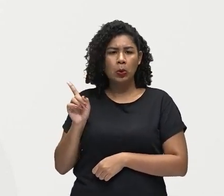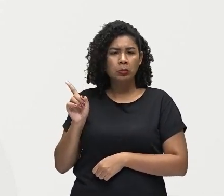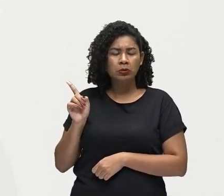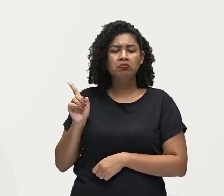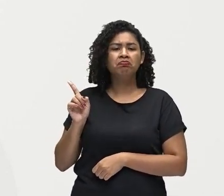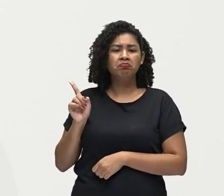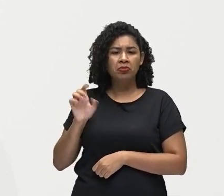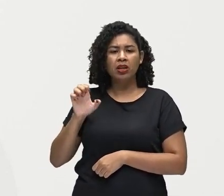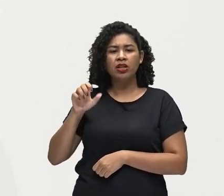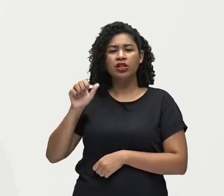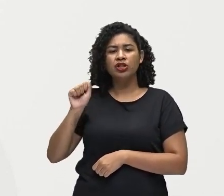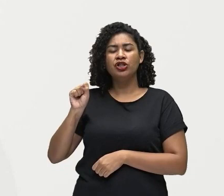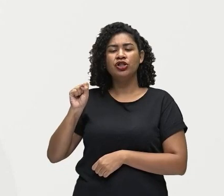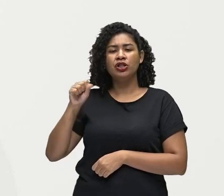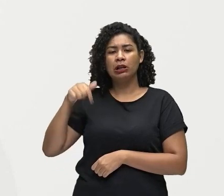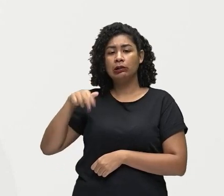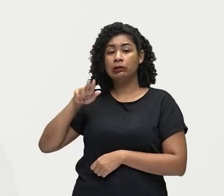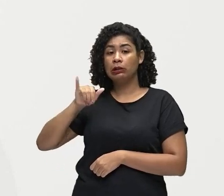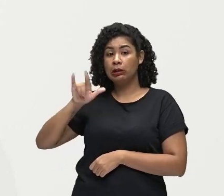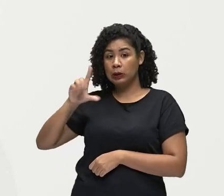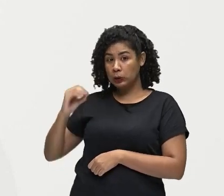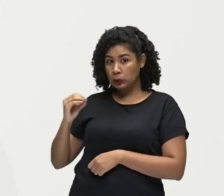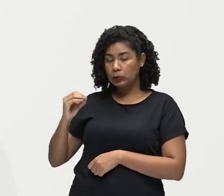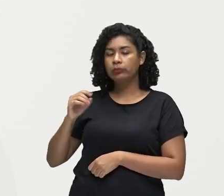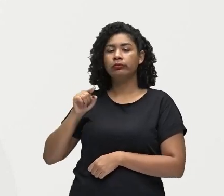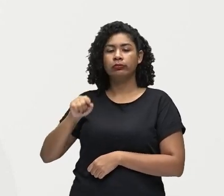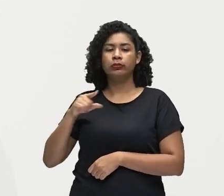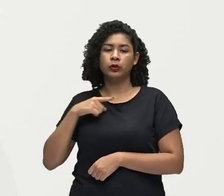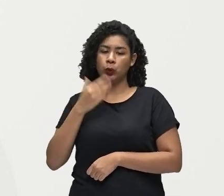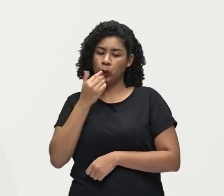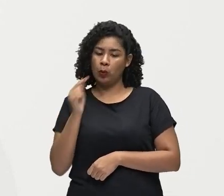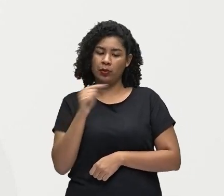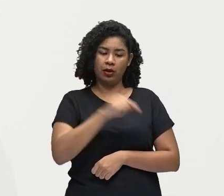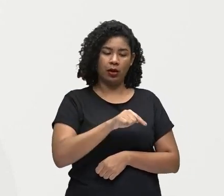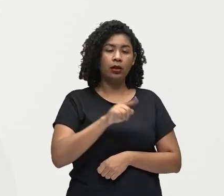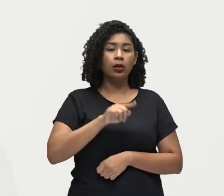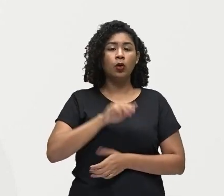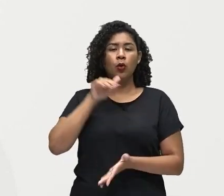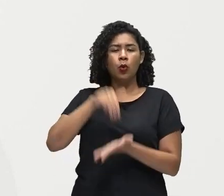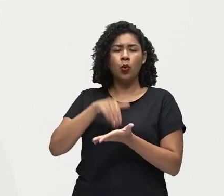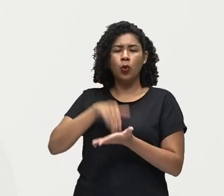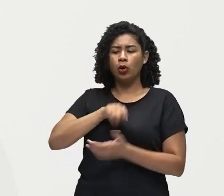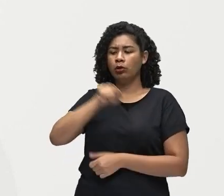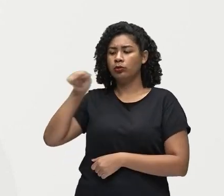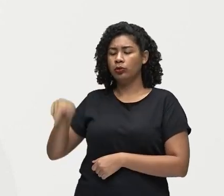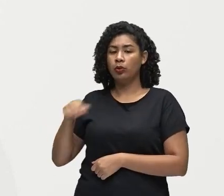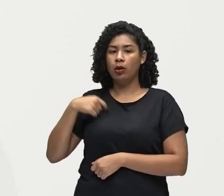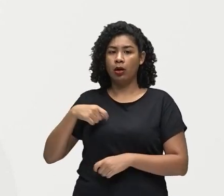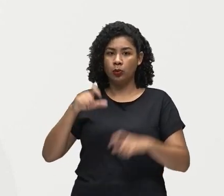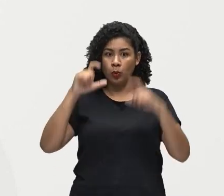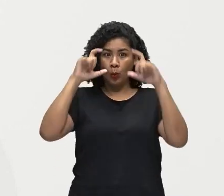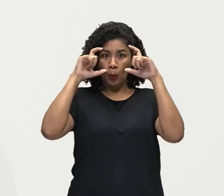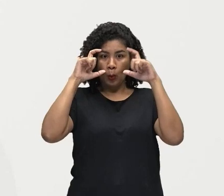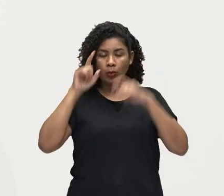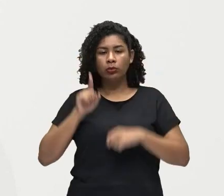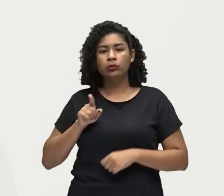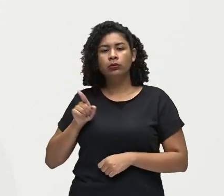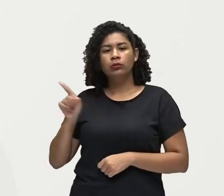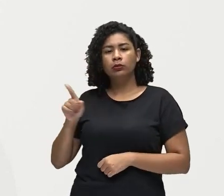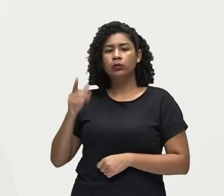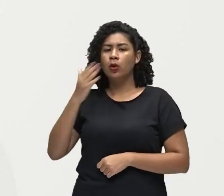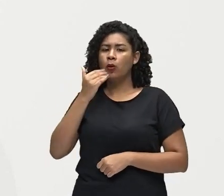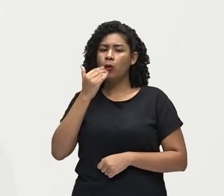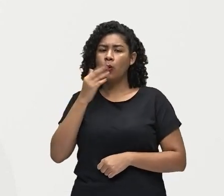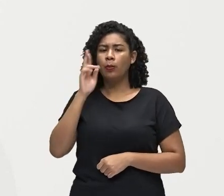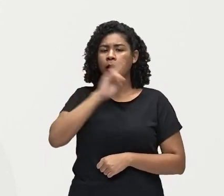e aí você tem ali no final uma coruja. Essa coruja, como a gente já sabe, ela vai se alimentar de ratos, né, de pequenos